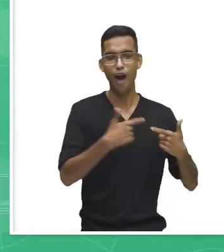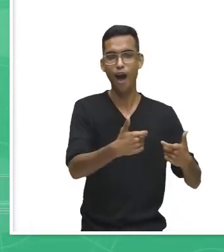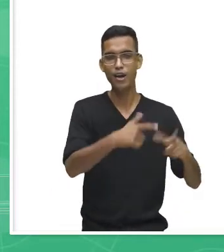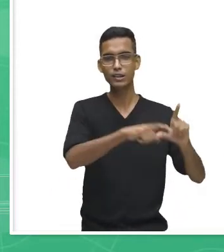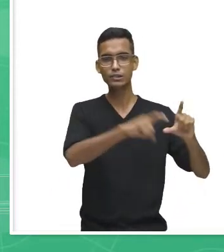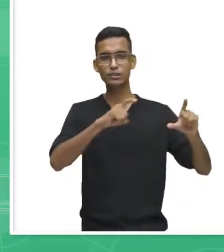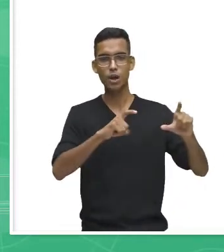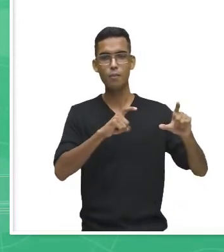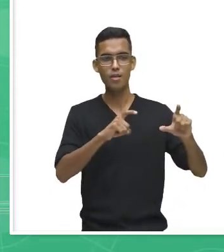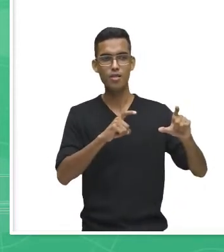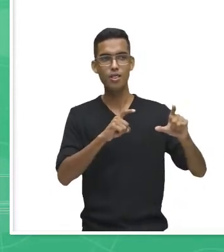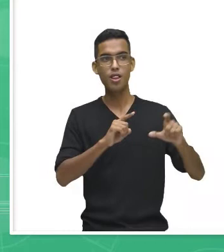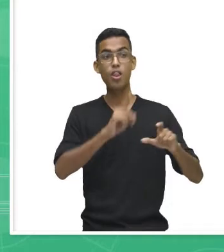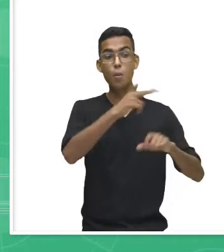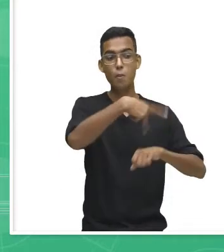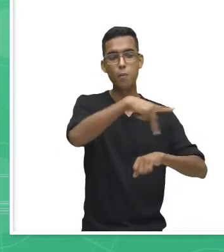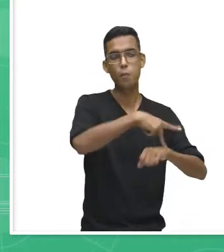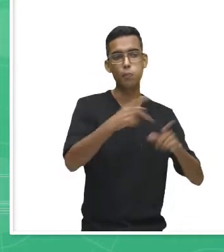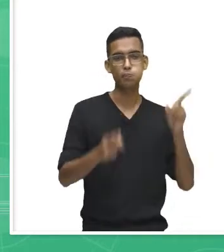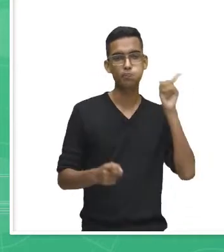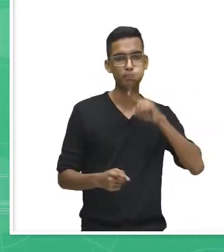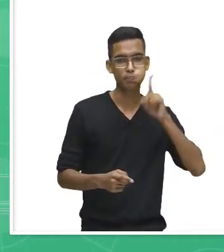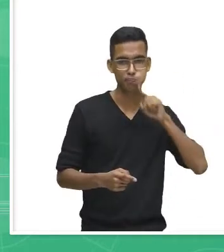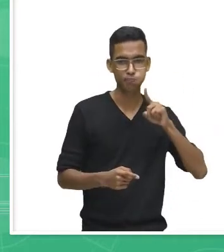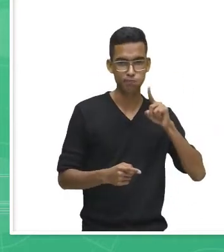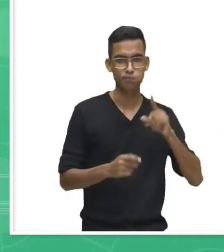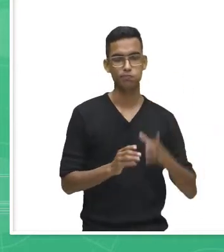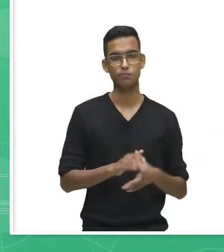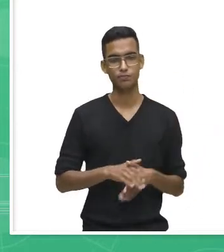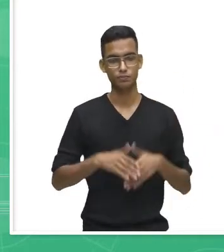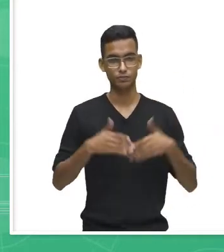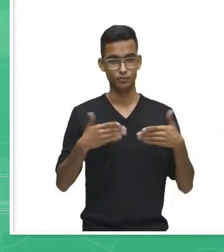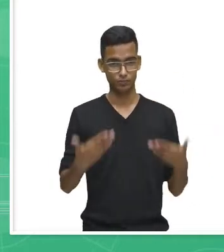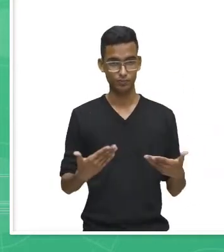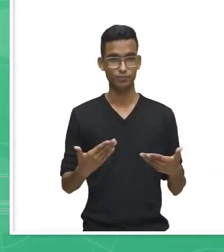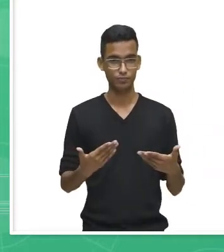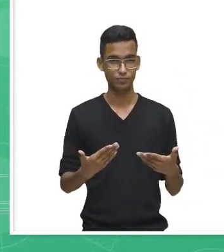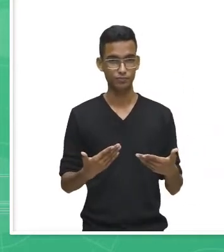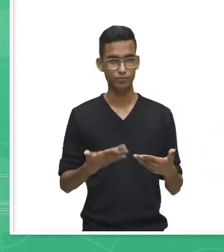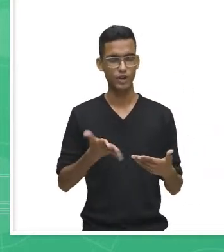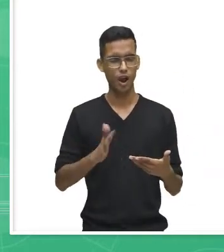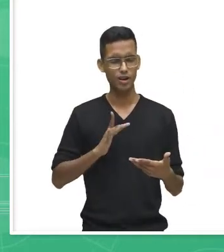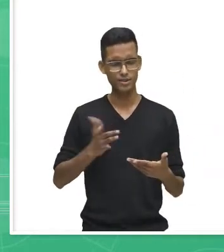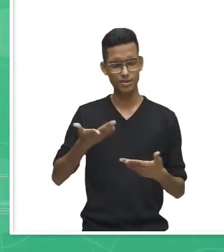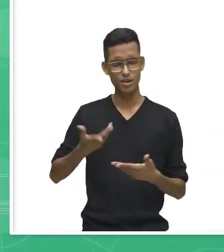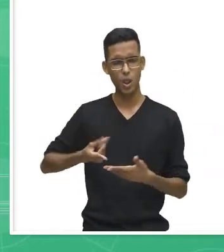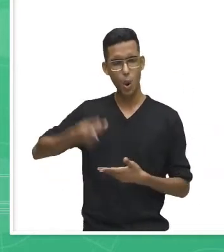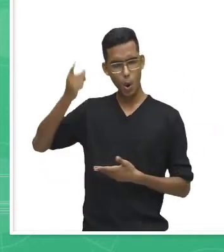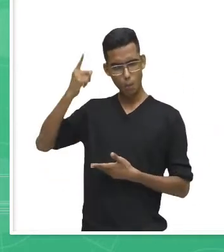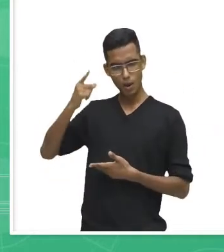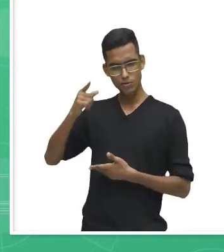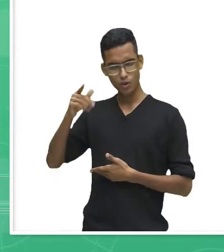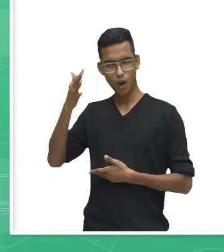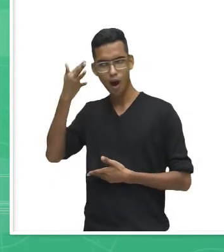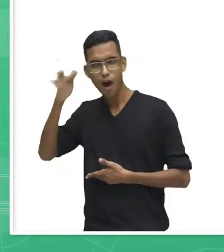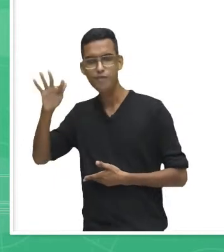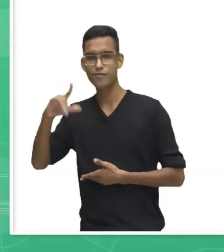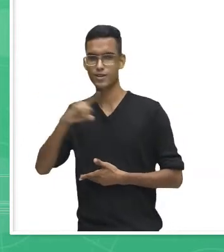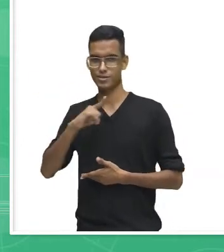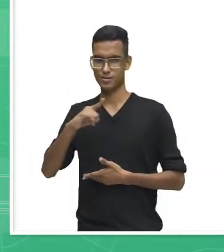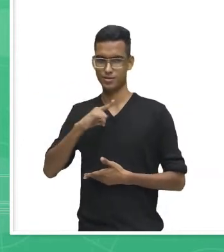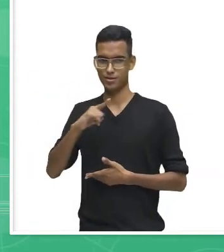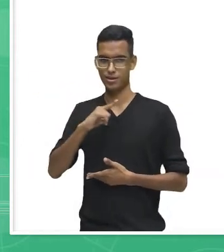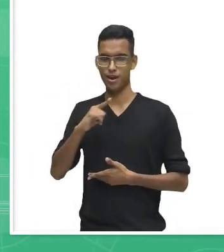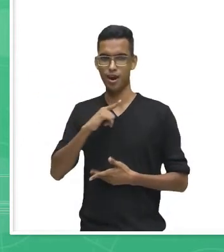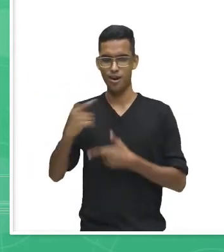questões anteriores com a Inglaterra, ela acaba tomando aí as dores, uma vingança que vai custar muito caro para ela.